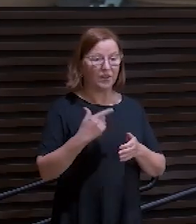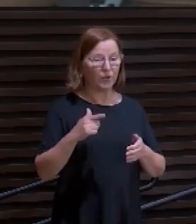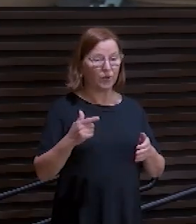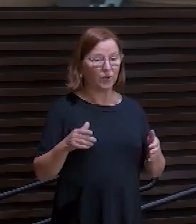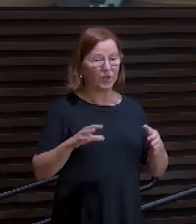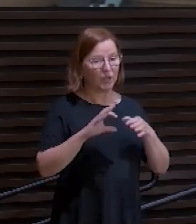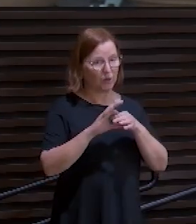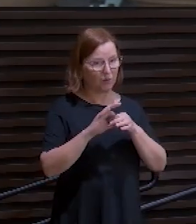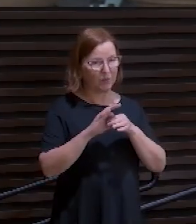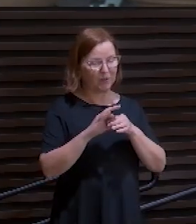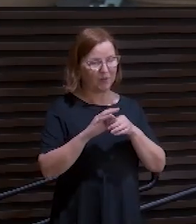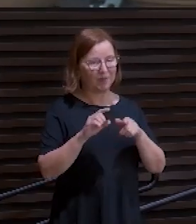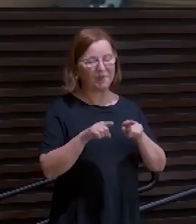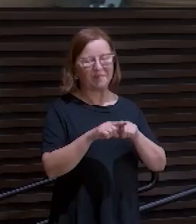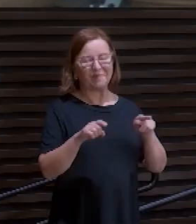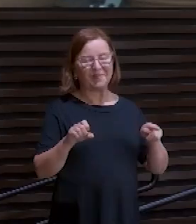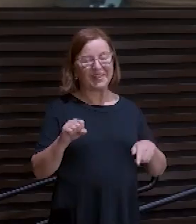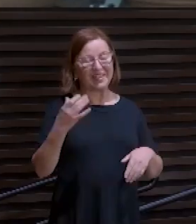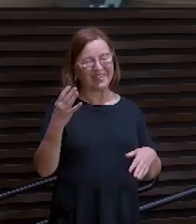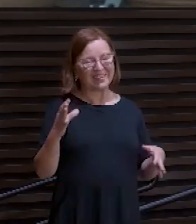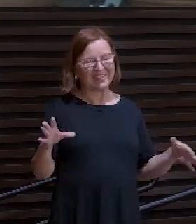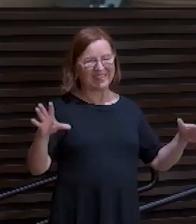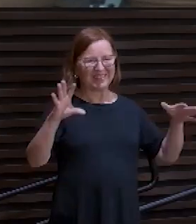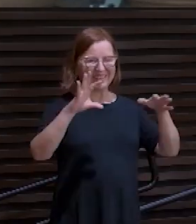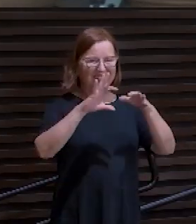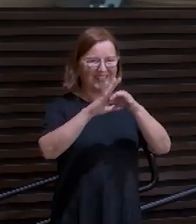Agora a reconciliação.